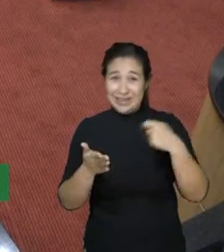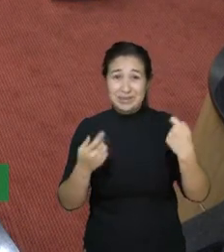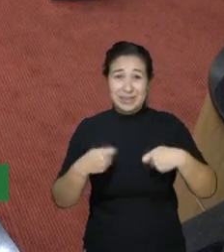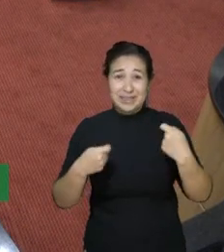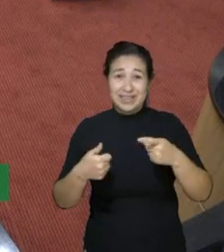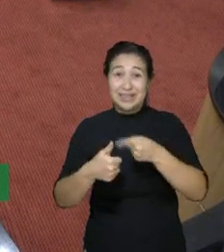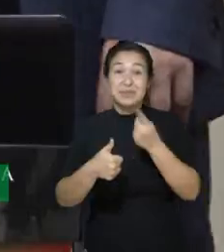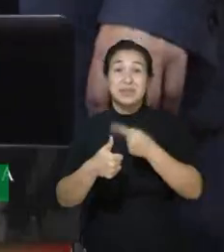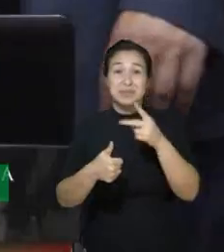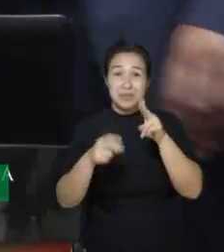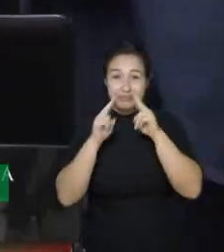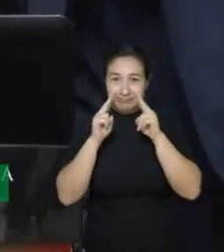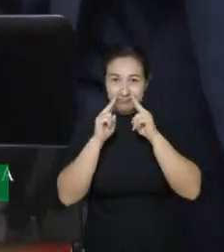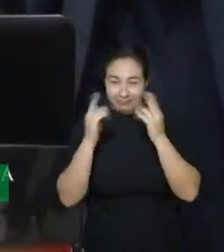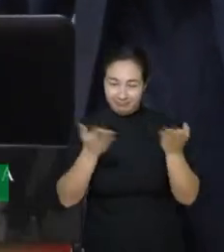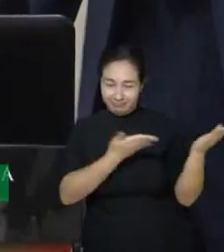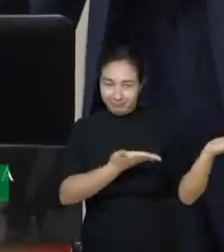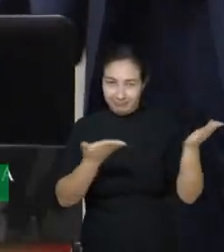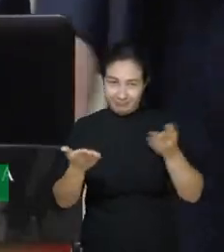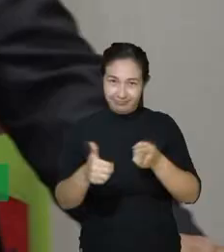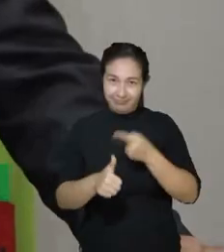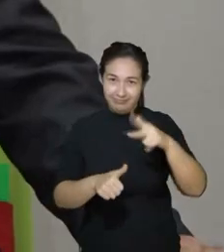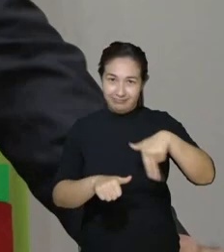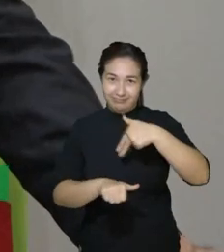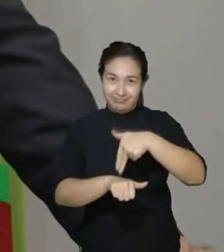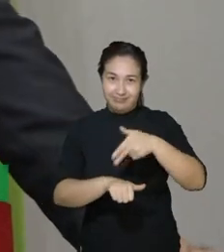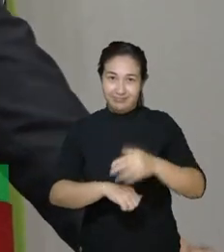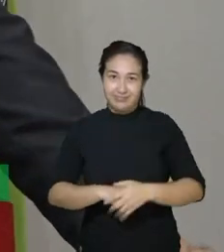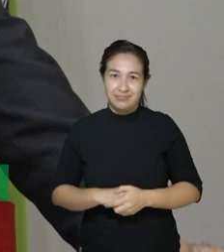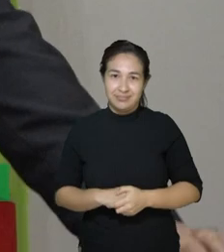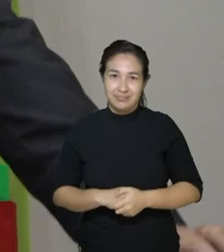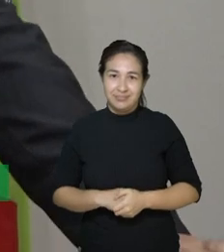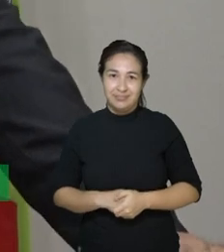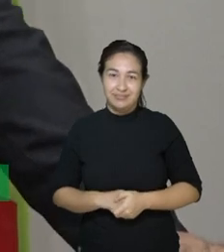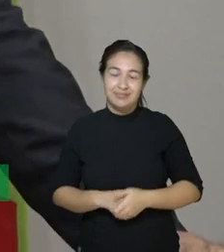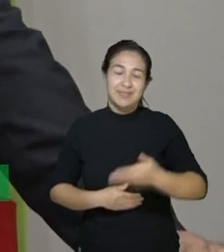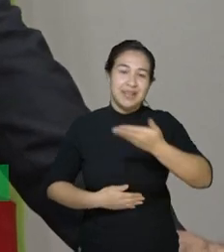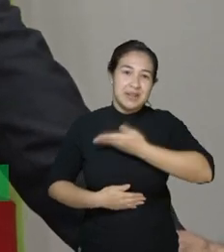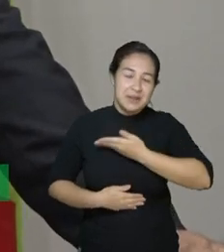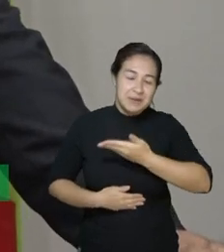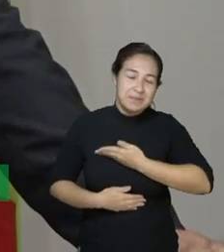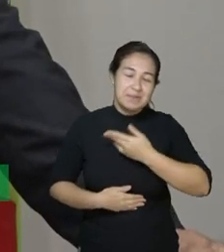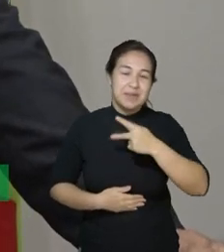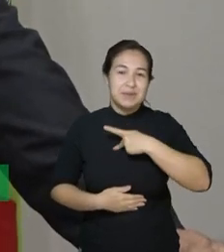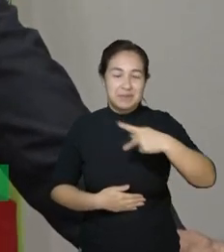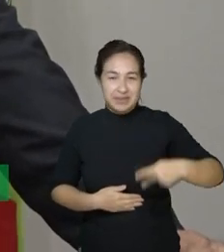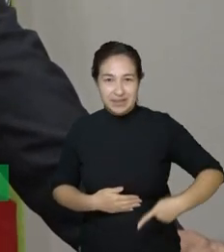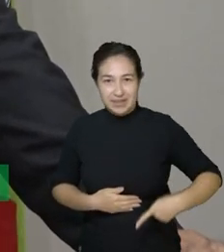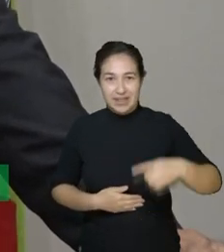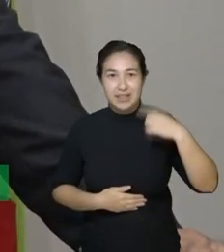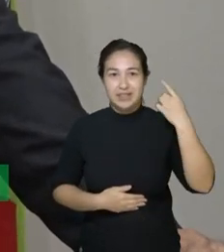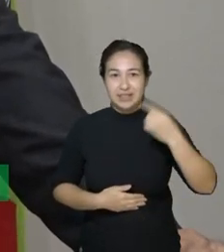Vossa Excelência, por favor. Senhor presidente, colegas deputados, colegas